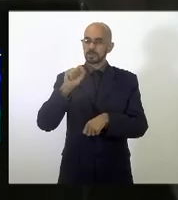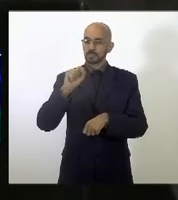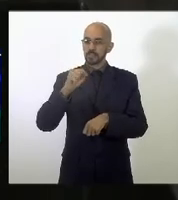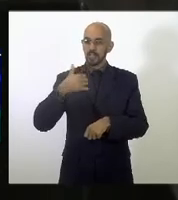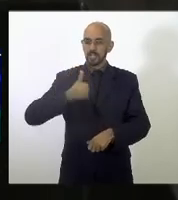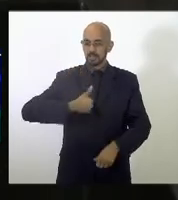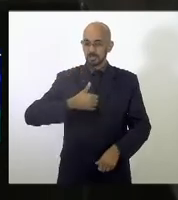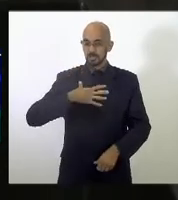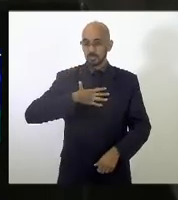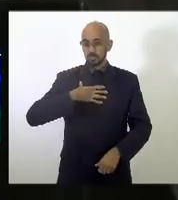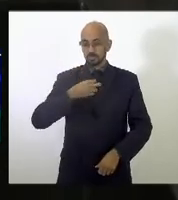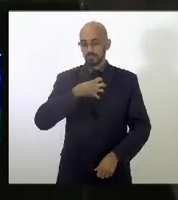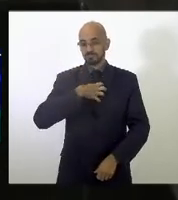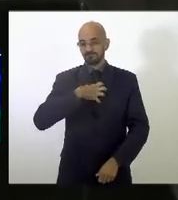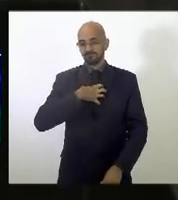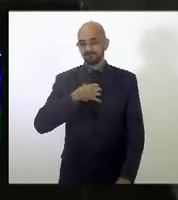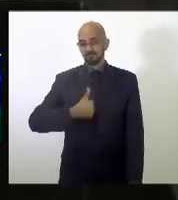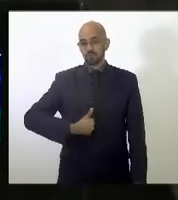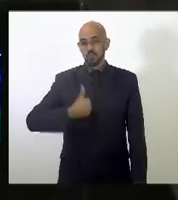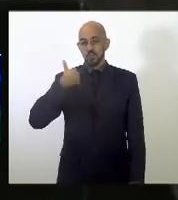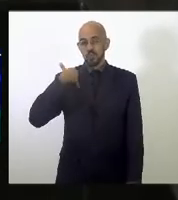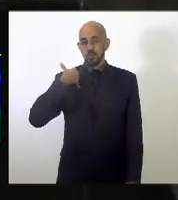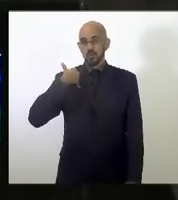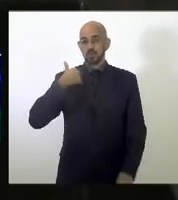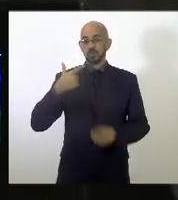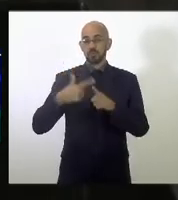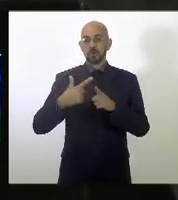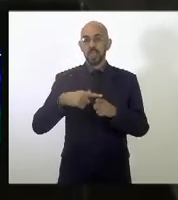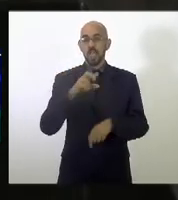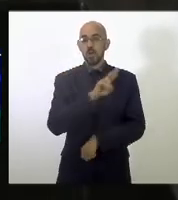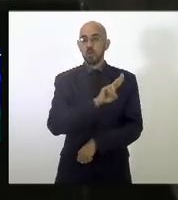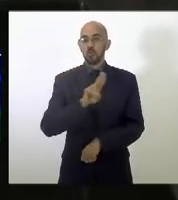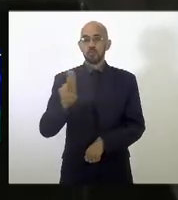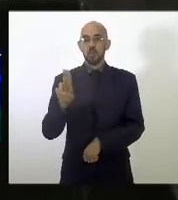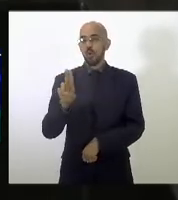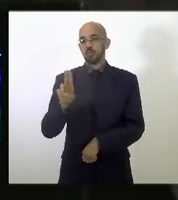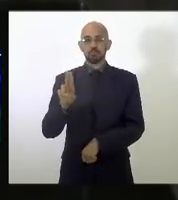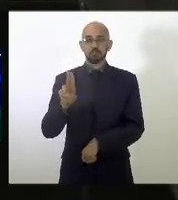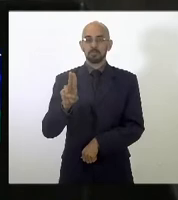muito, né, porque foi um nome